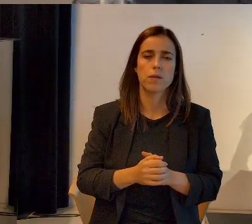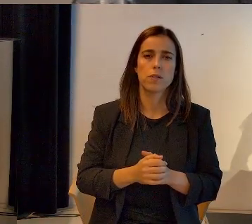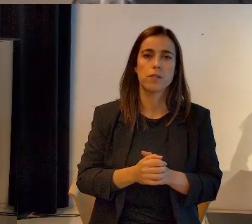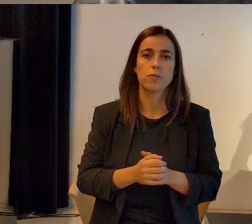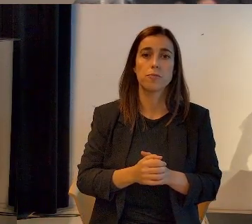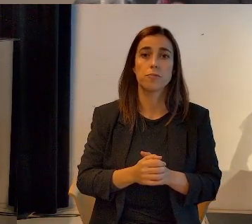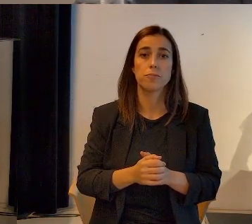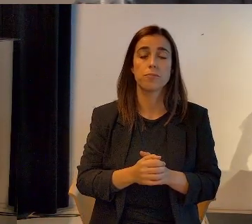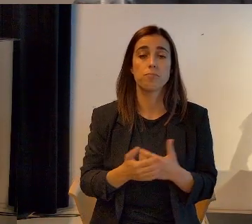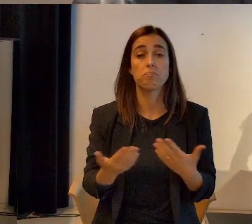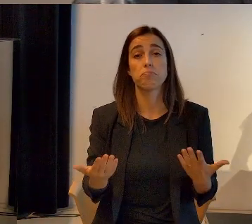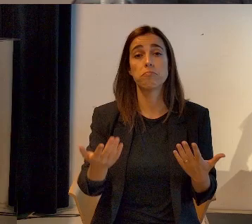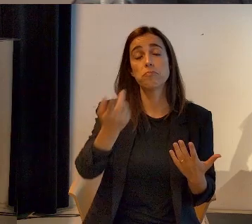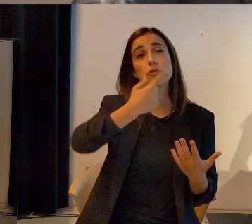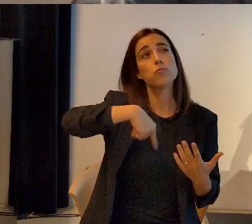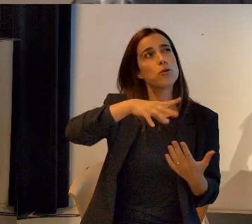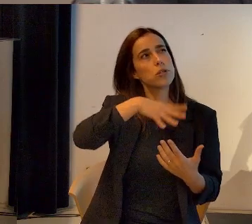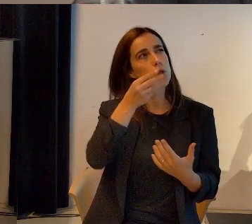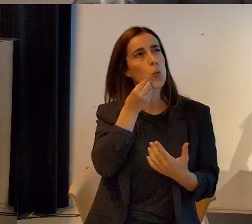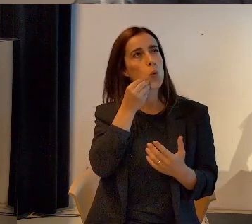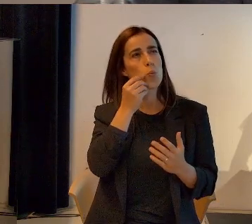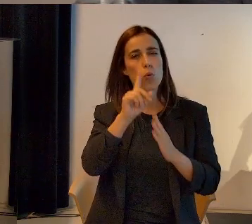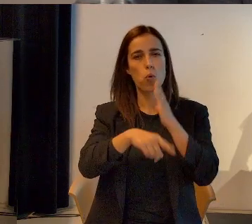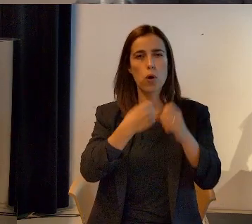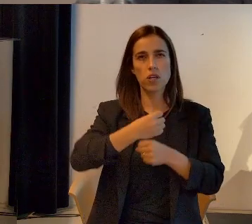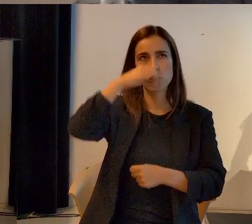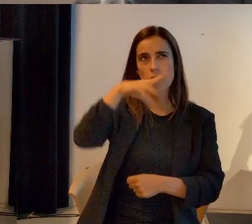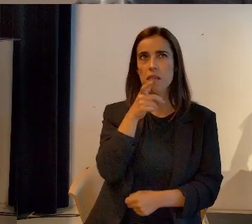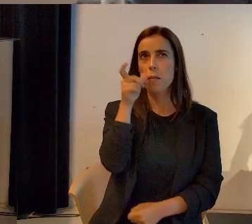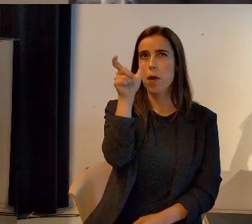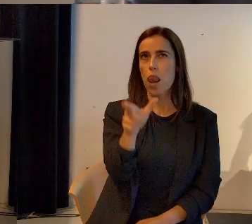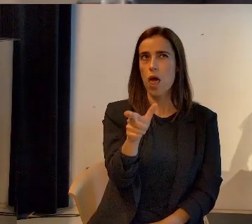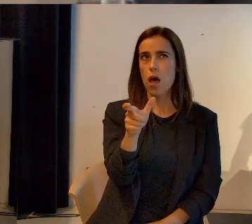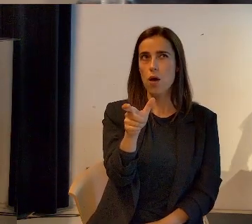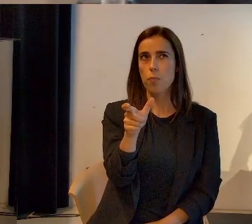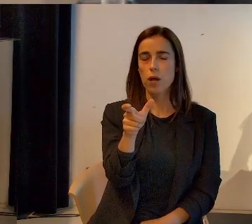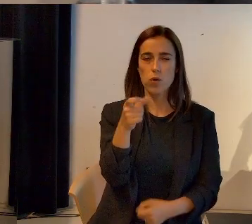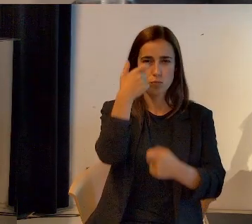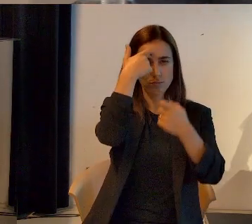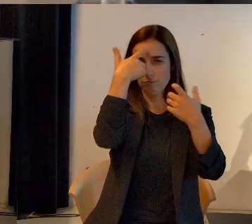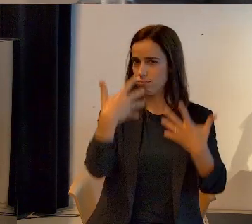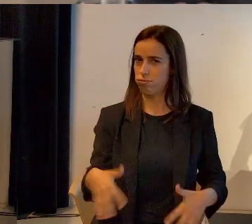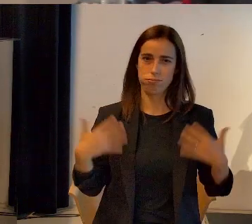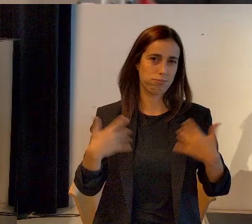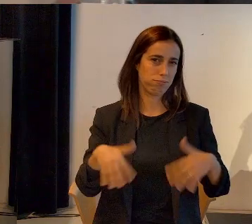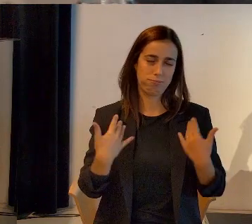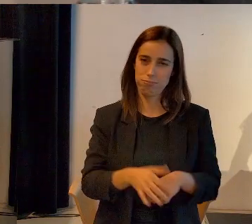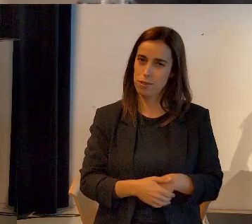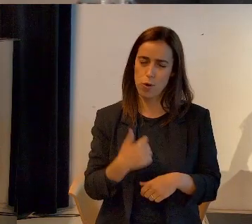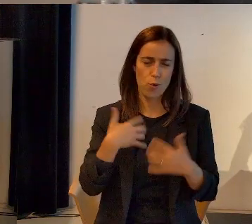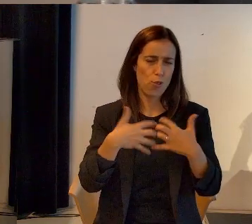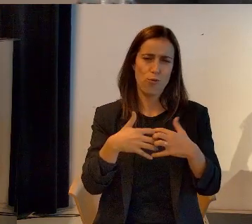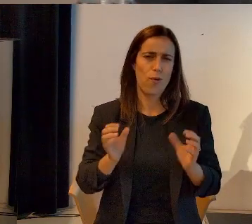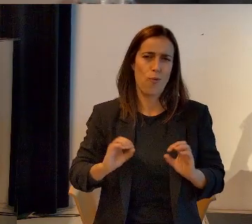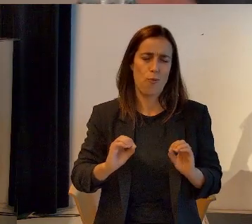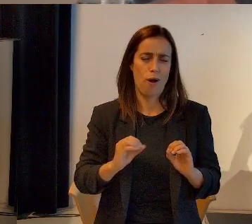Se nós tivéssemos que caracterizar o Agitag Águeda com uma palavra, eu diria que é ser surpreendente. E eu não tenho dúvidas nenhumas